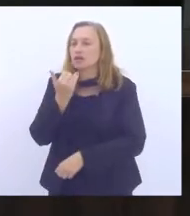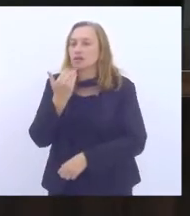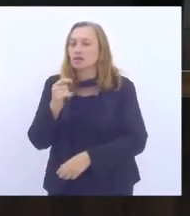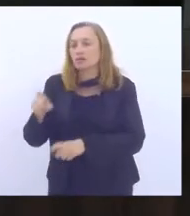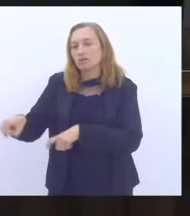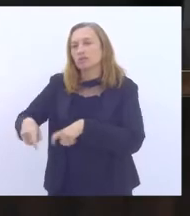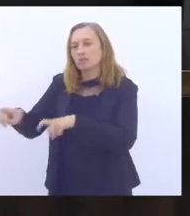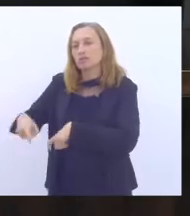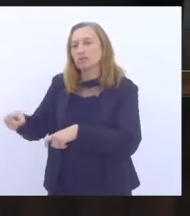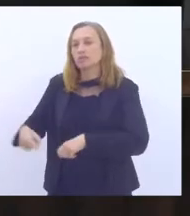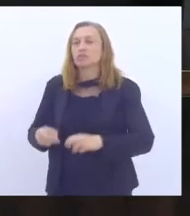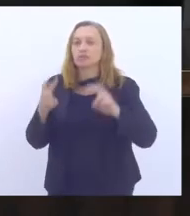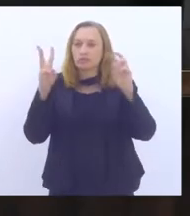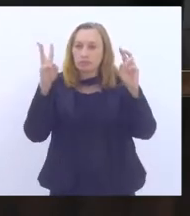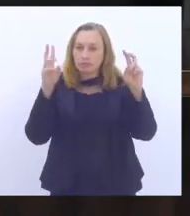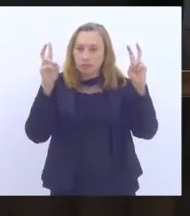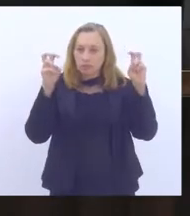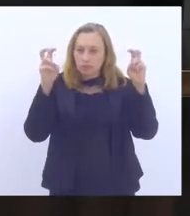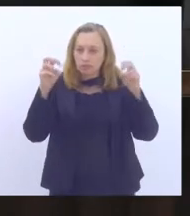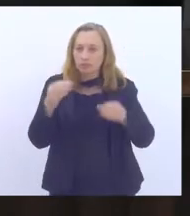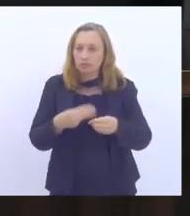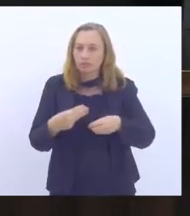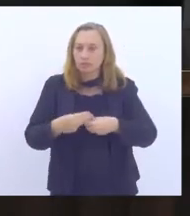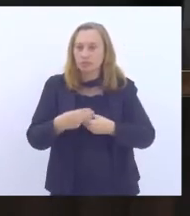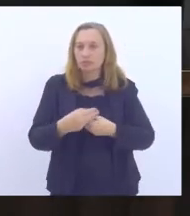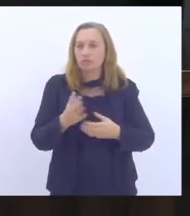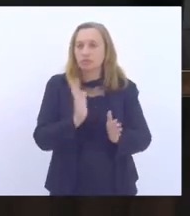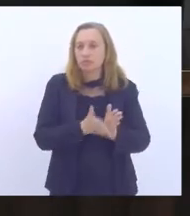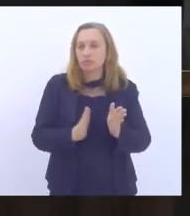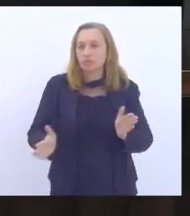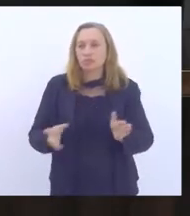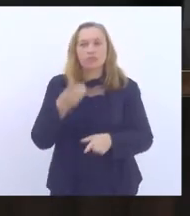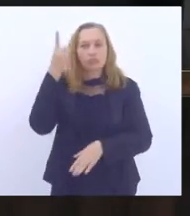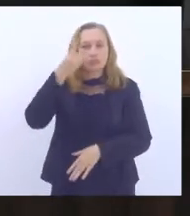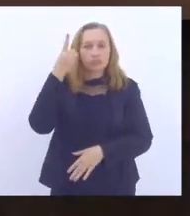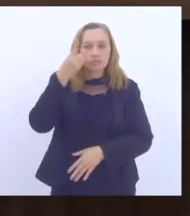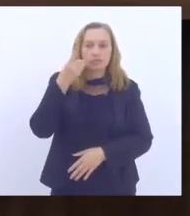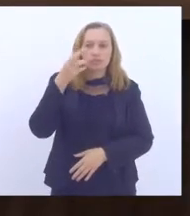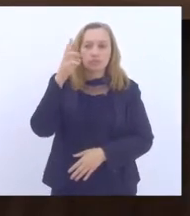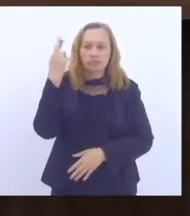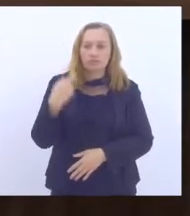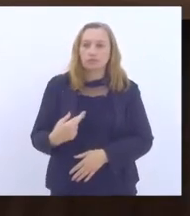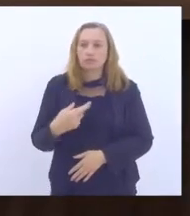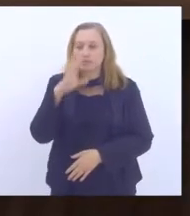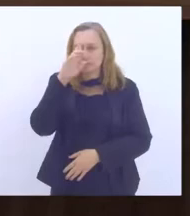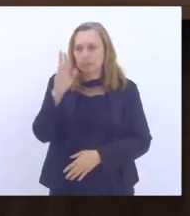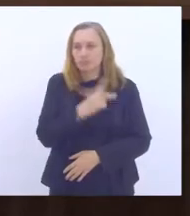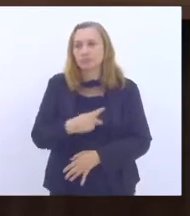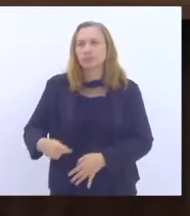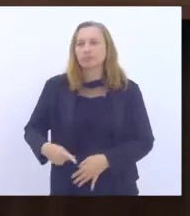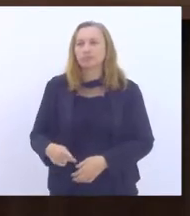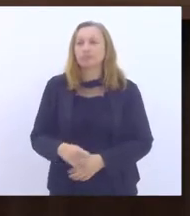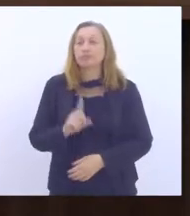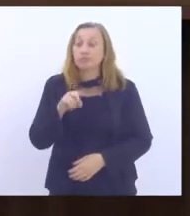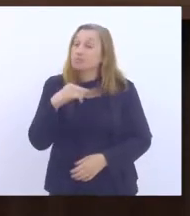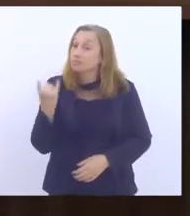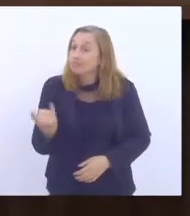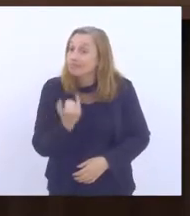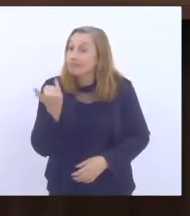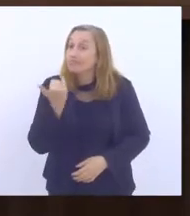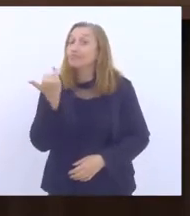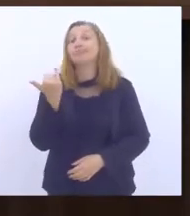as últimas se pais economia orçamento questão de ordem heptada Renata Souza Presidente é muito